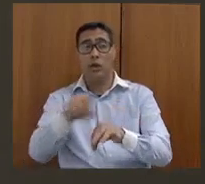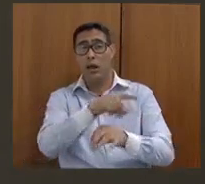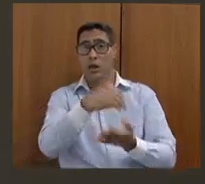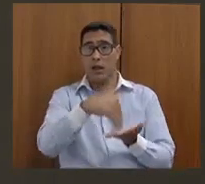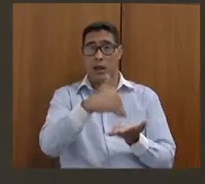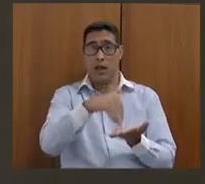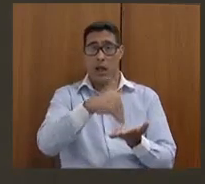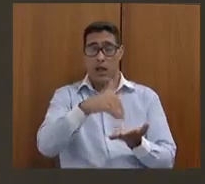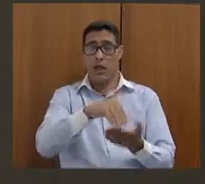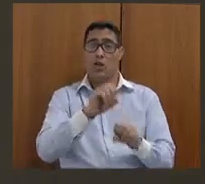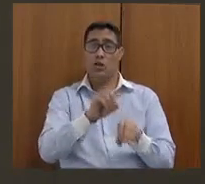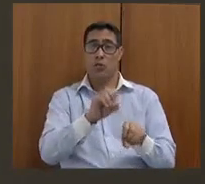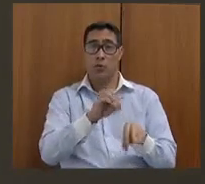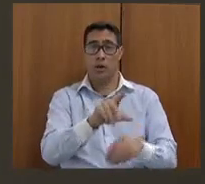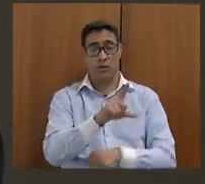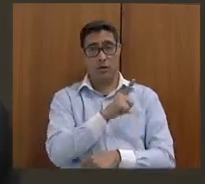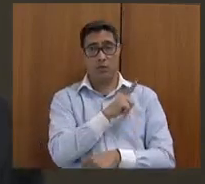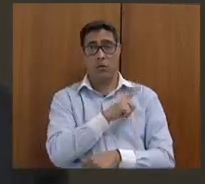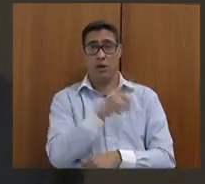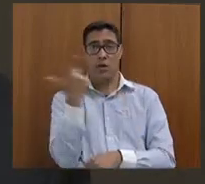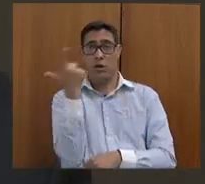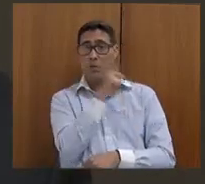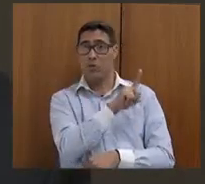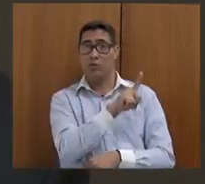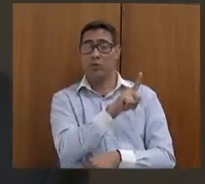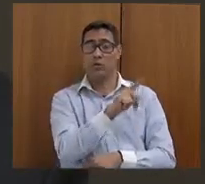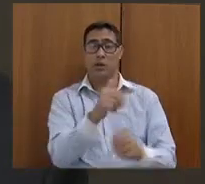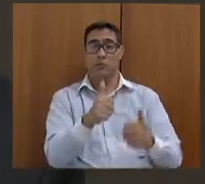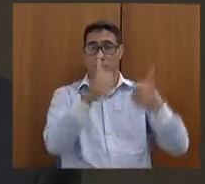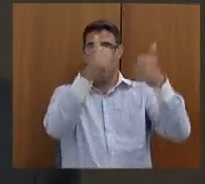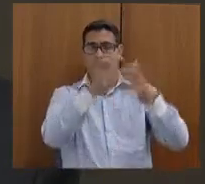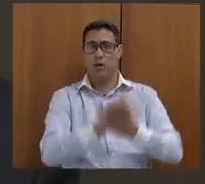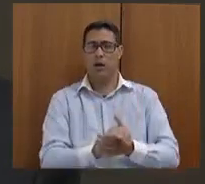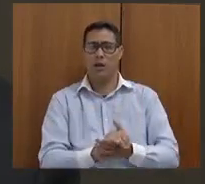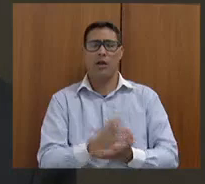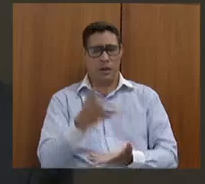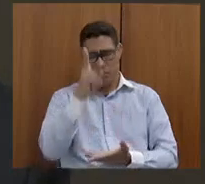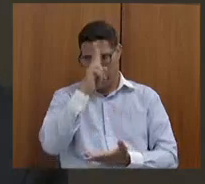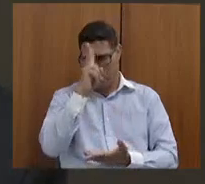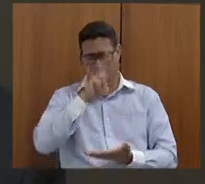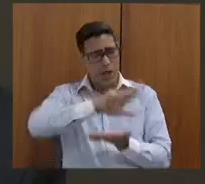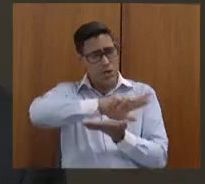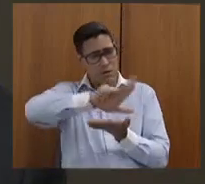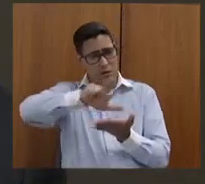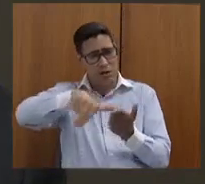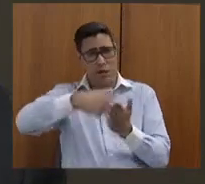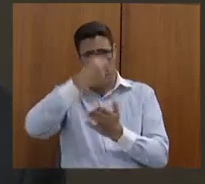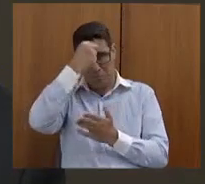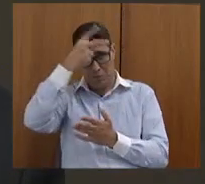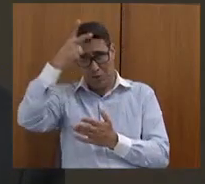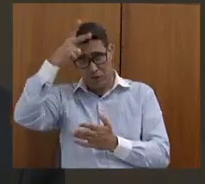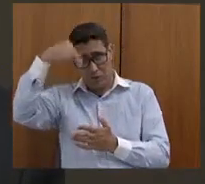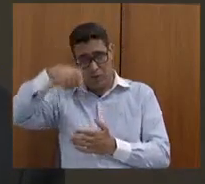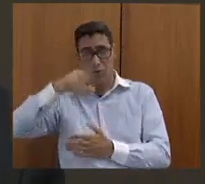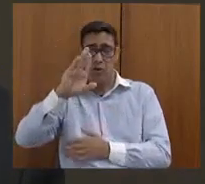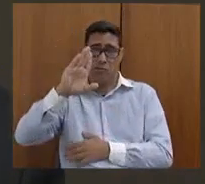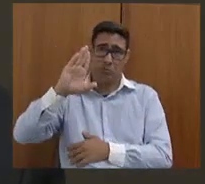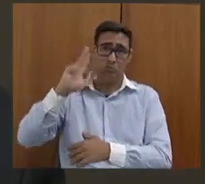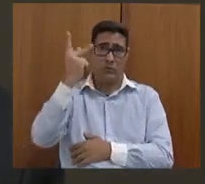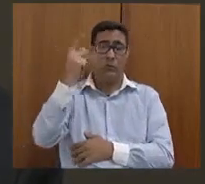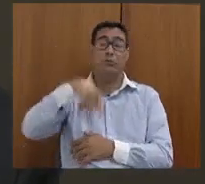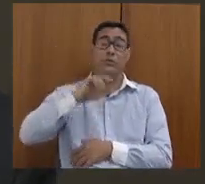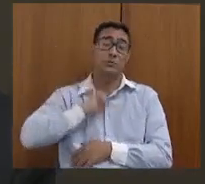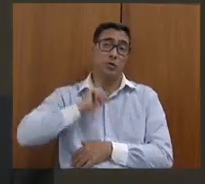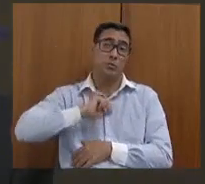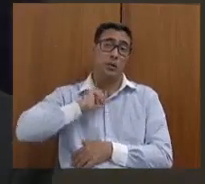atingir esse quadro eu quero lembrar aqui diversas prefeituras de Minas Gerais ano passado